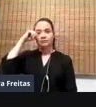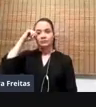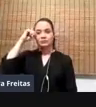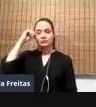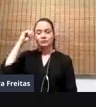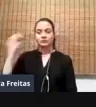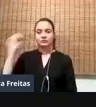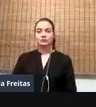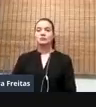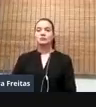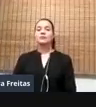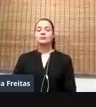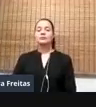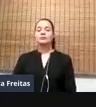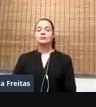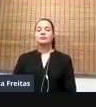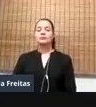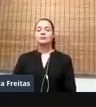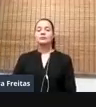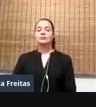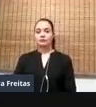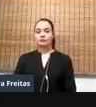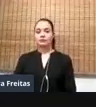já iniciamos?